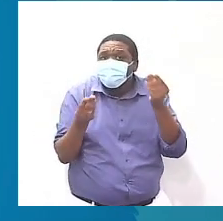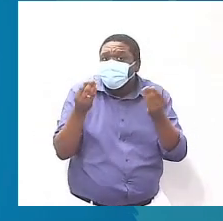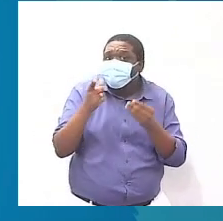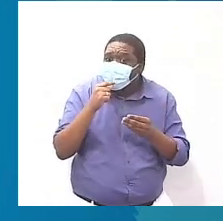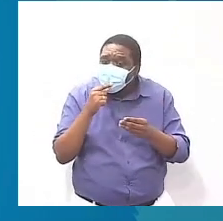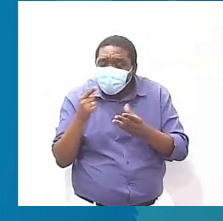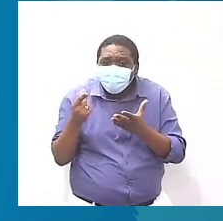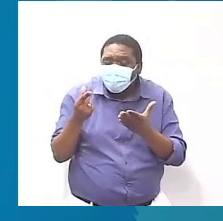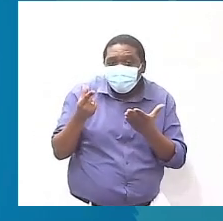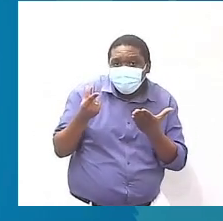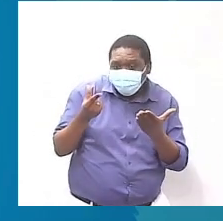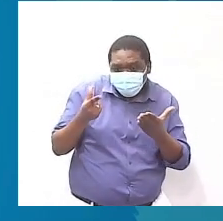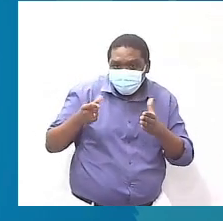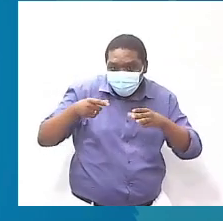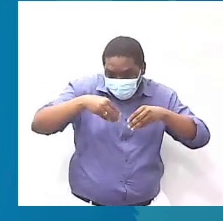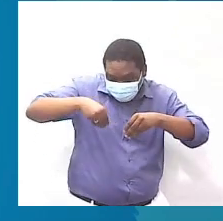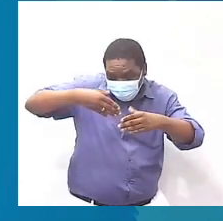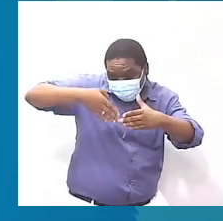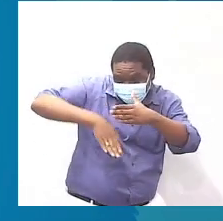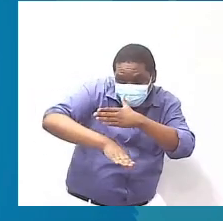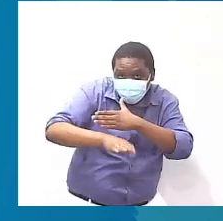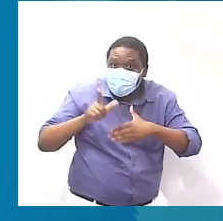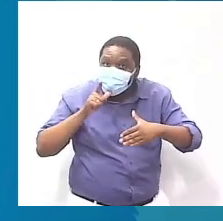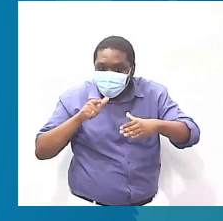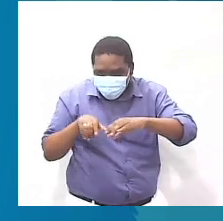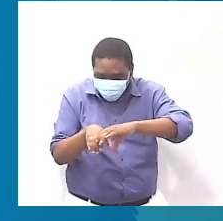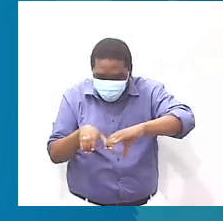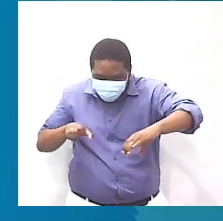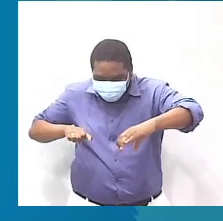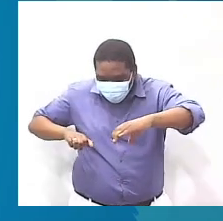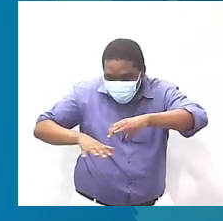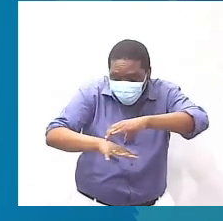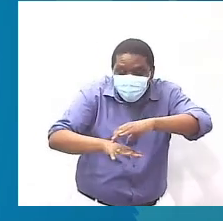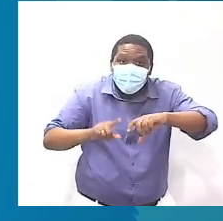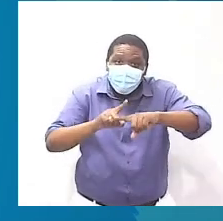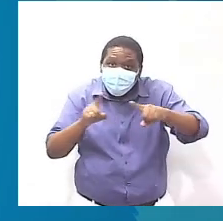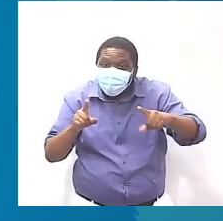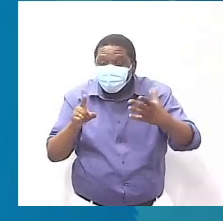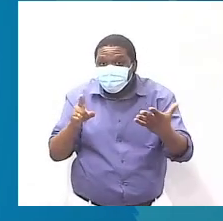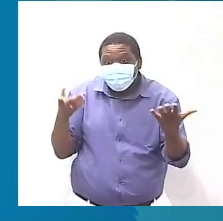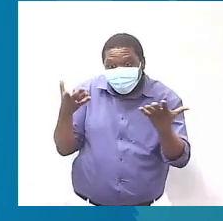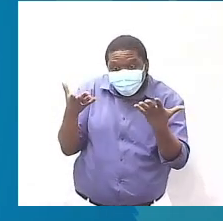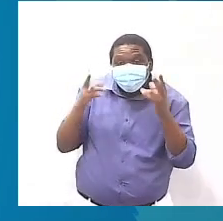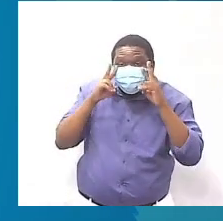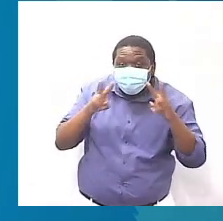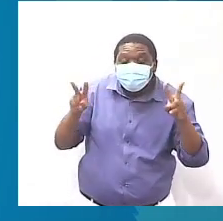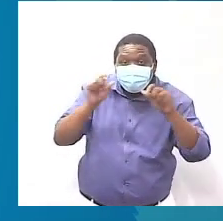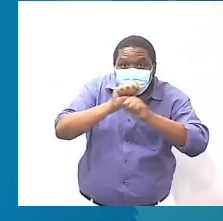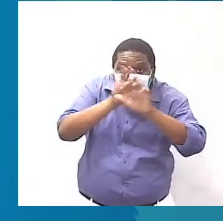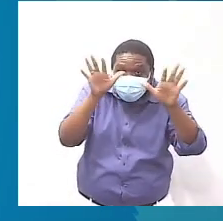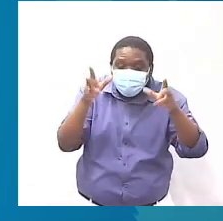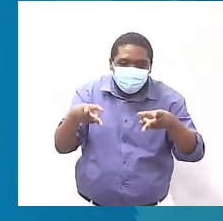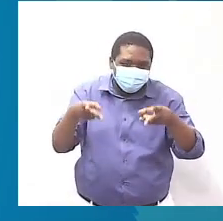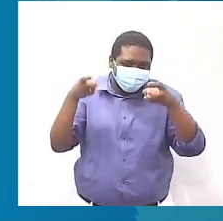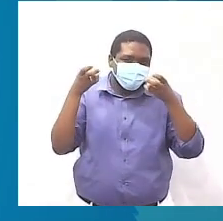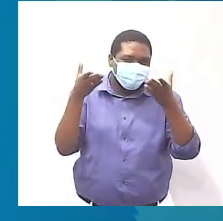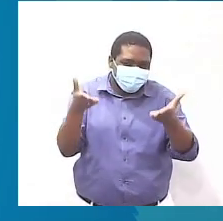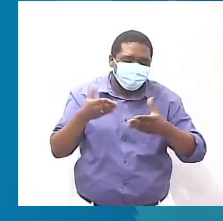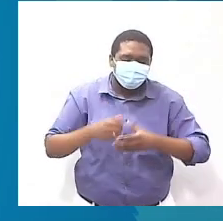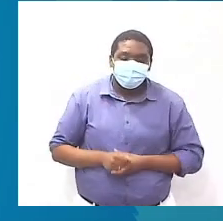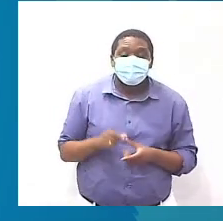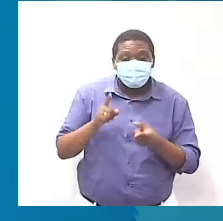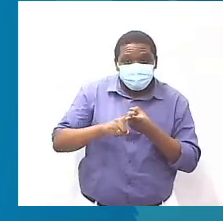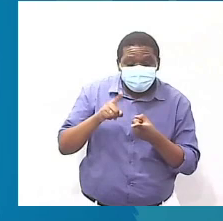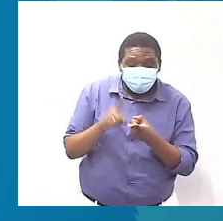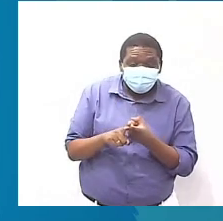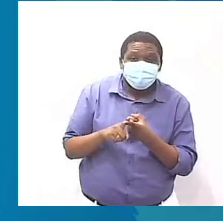da água está subterrâneo. Aí não está claro a necessidade, mas também está clara o